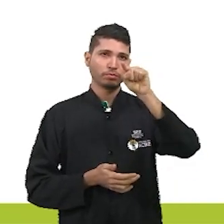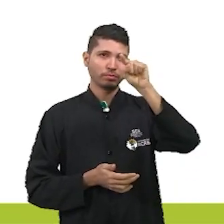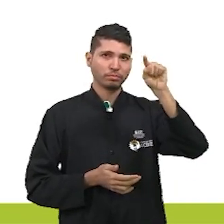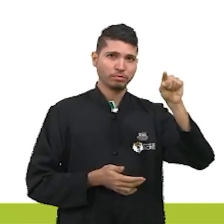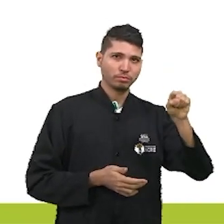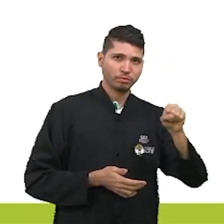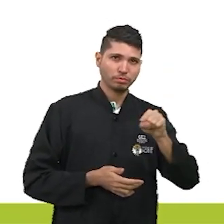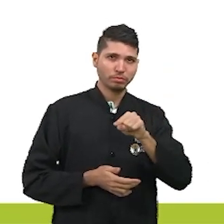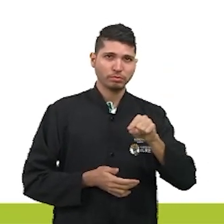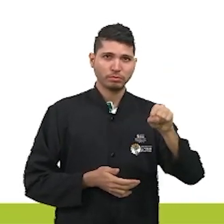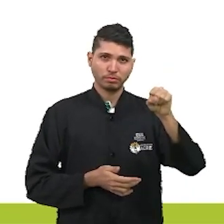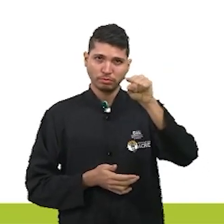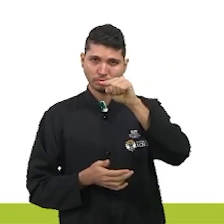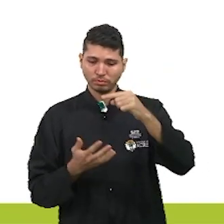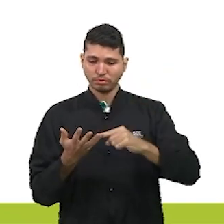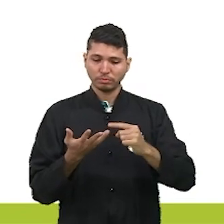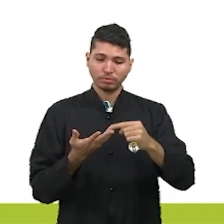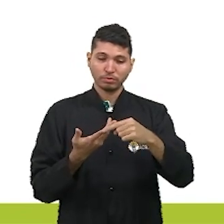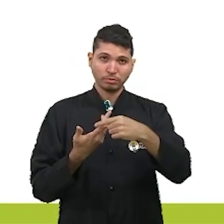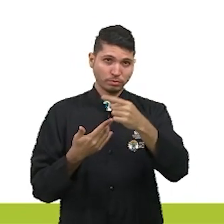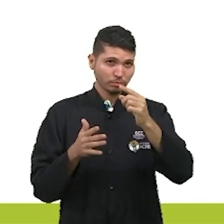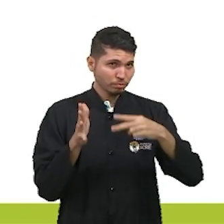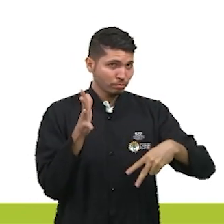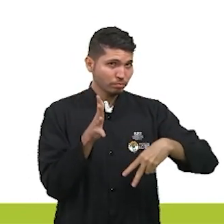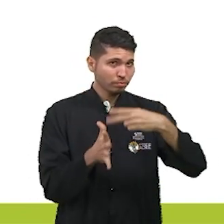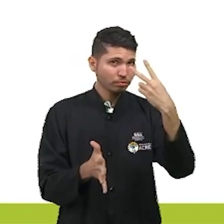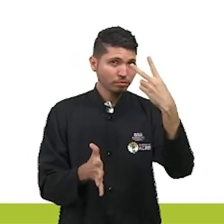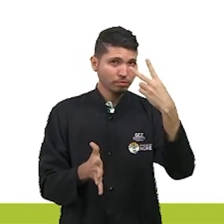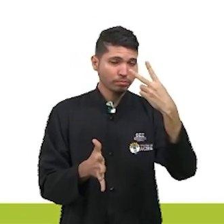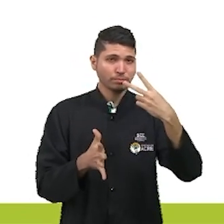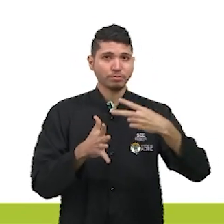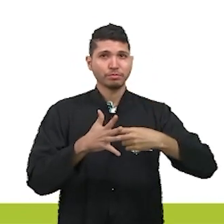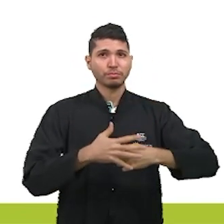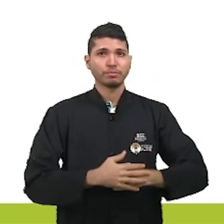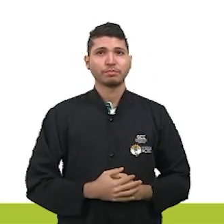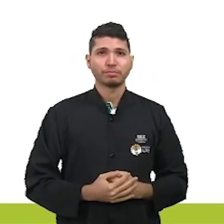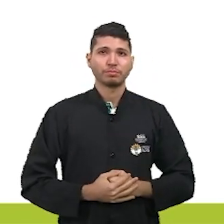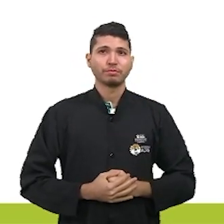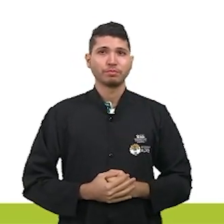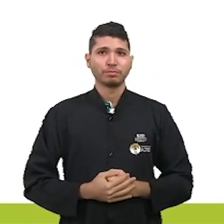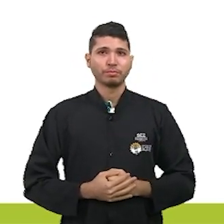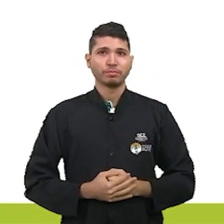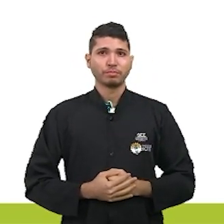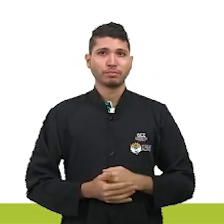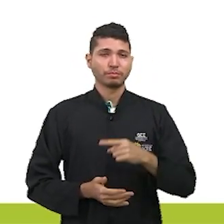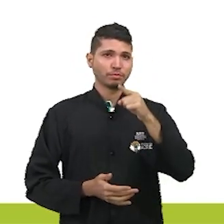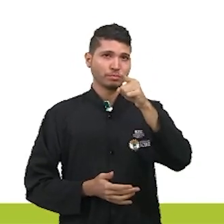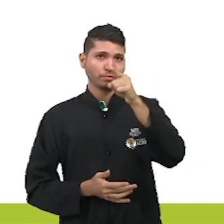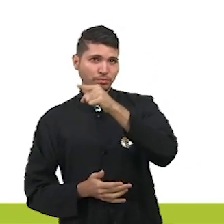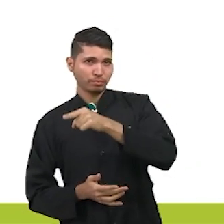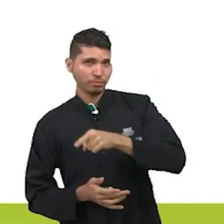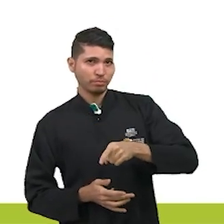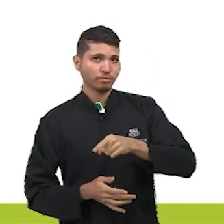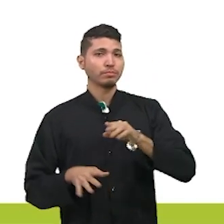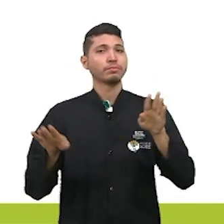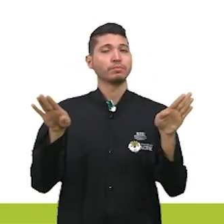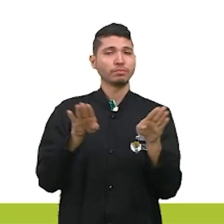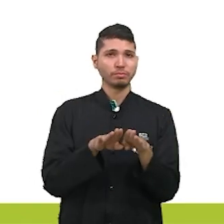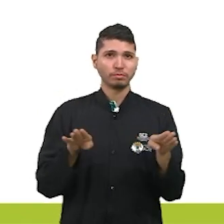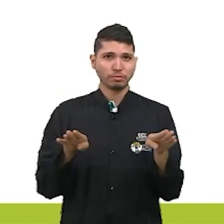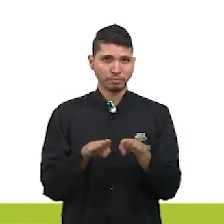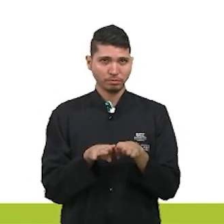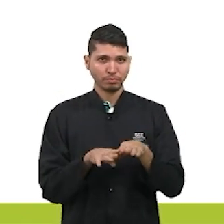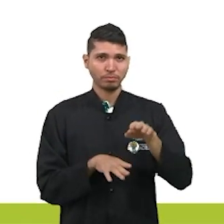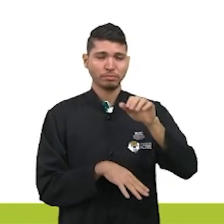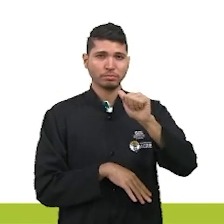O A1, A2T ou o A2, A1T. E esse aqui também. Então, cada anagrama que eu